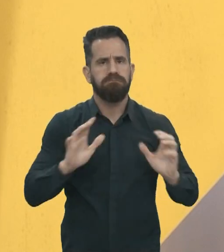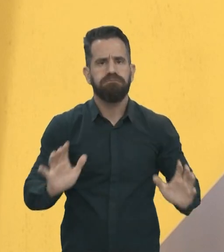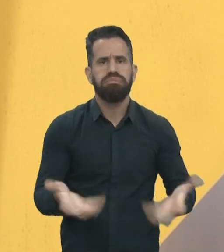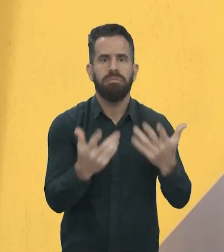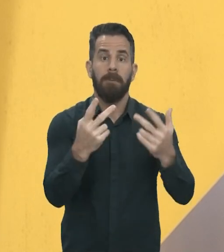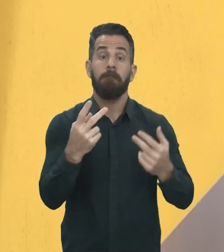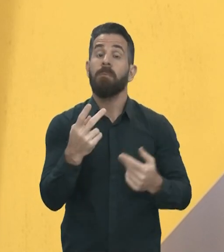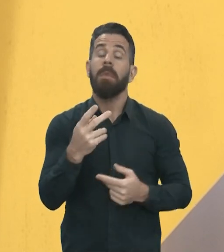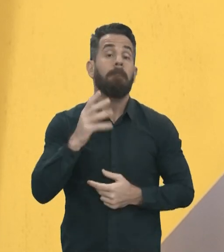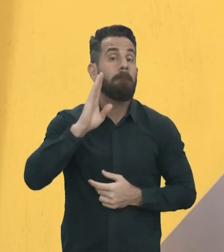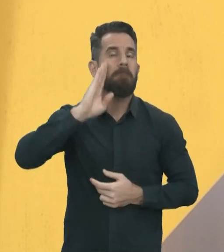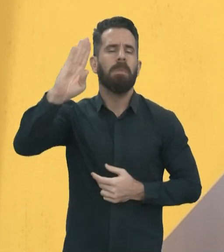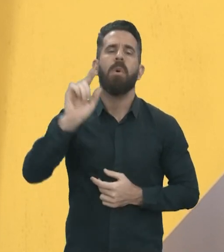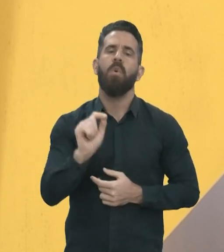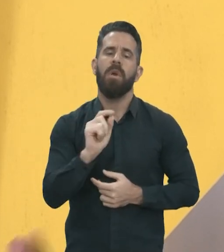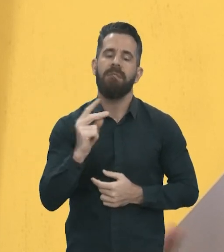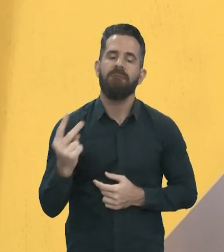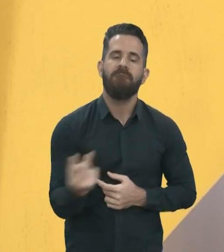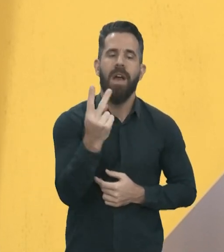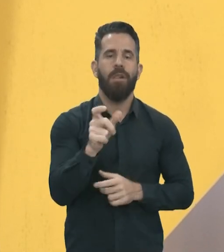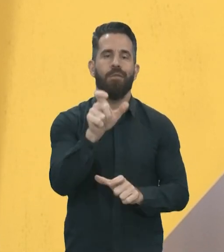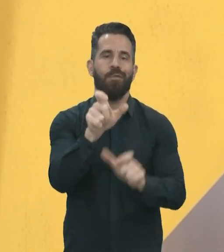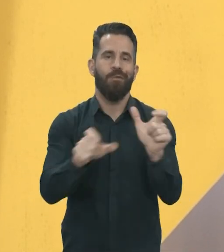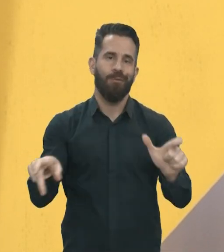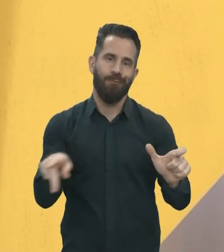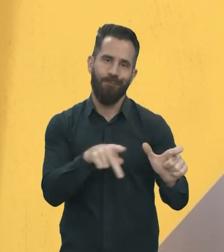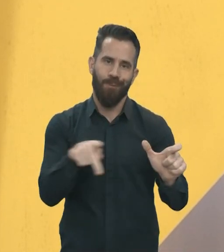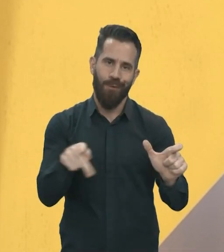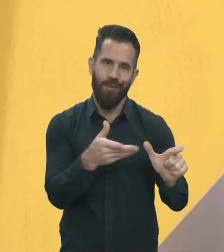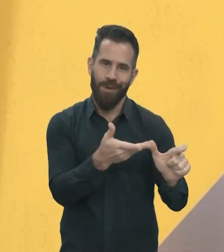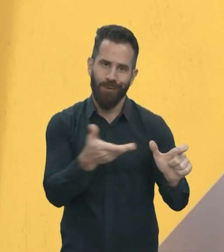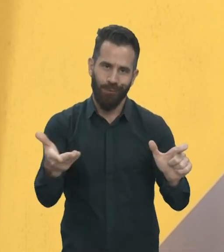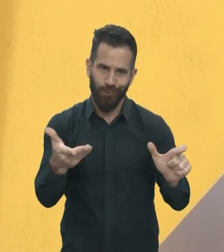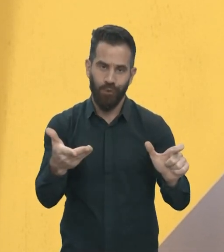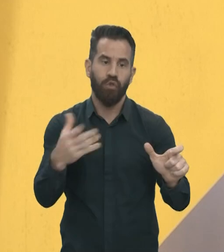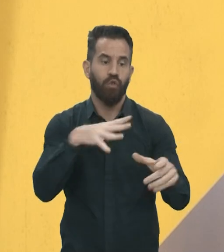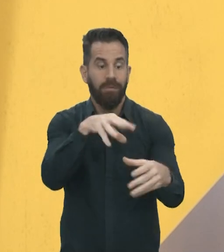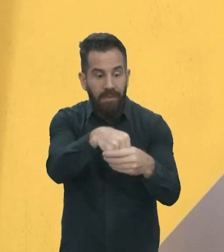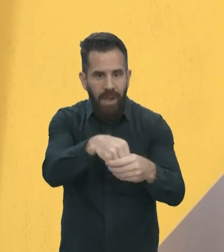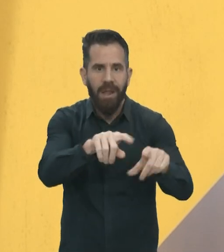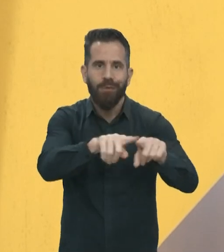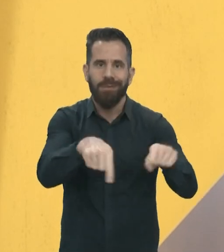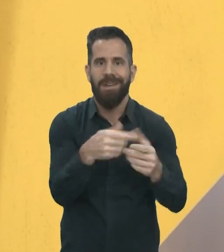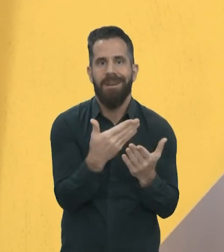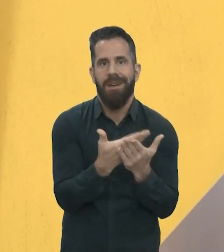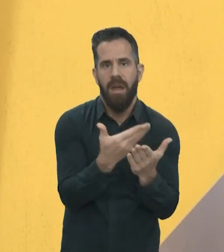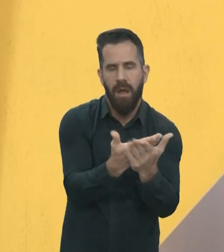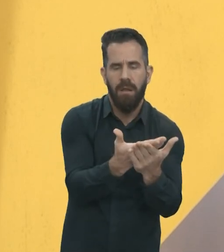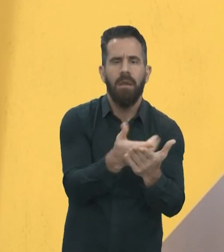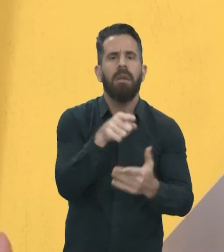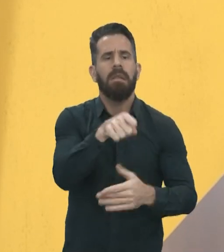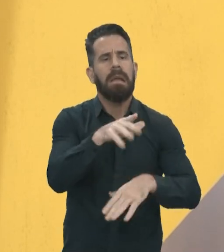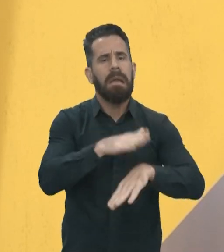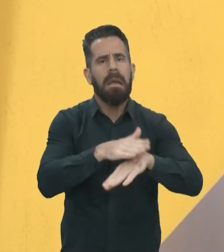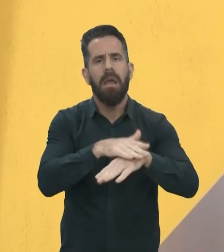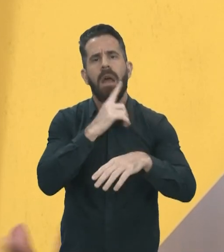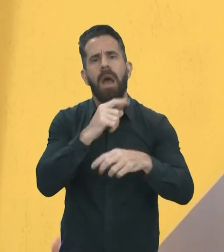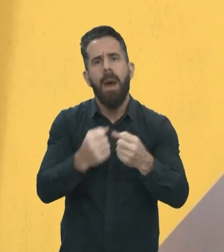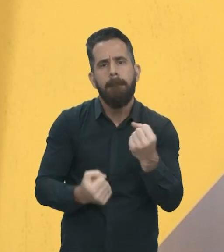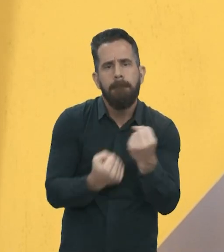os professores que estão em sala de aula, apoiando com estruturas para a adoção de metodologias